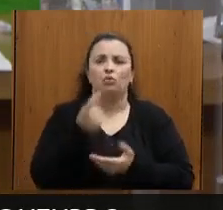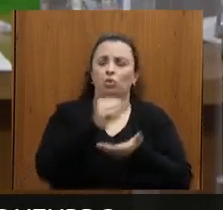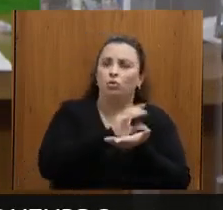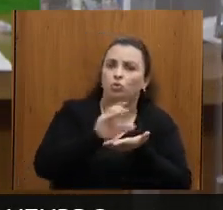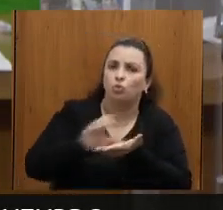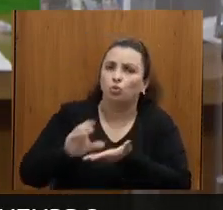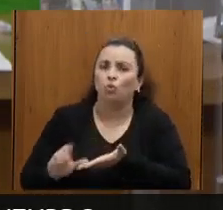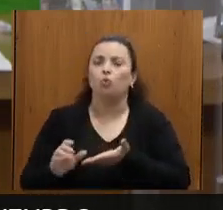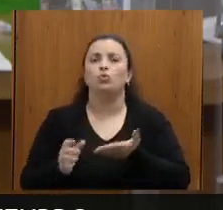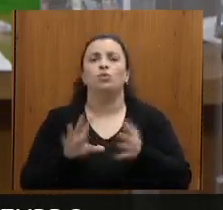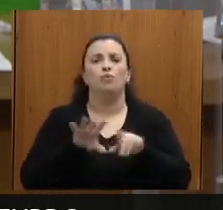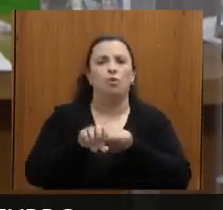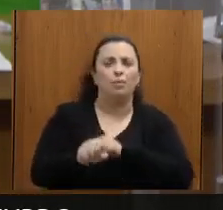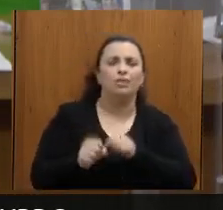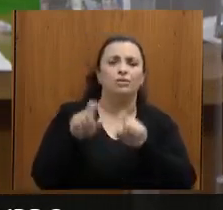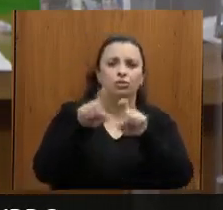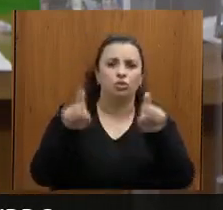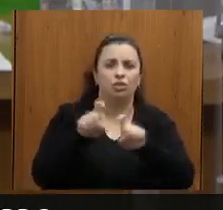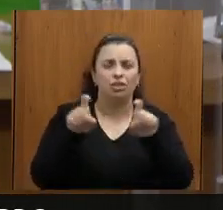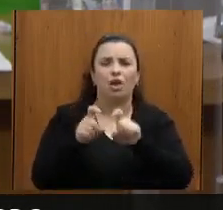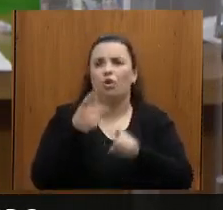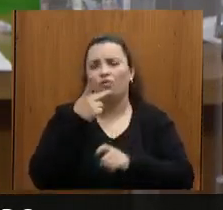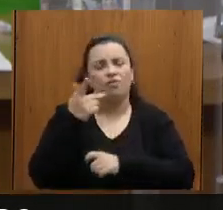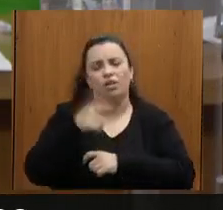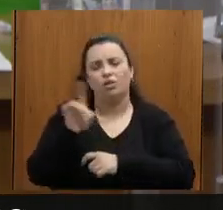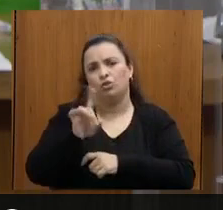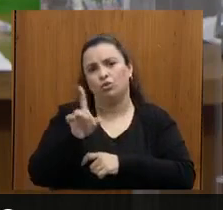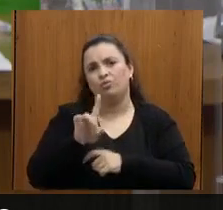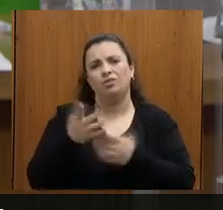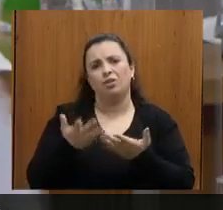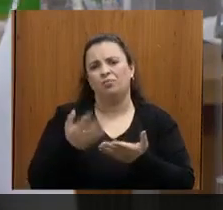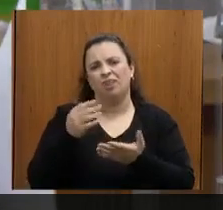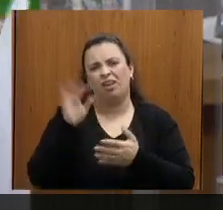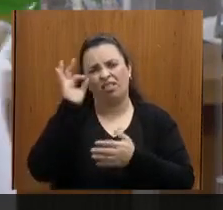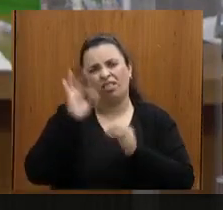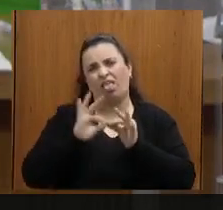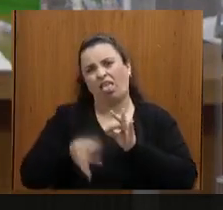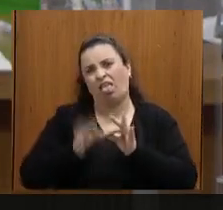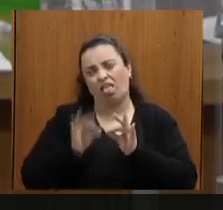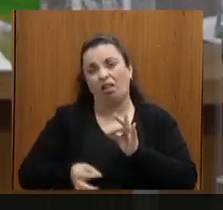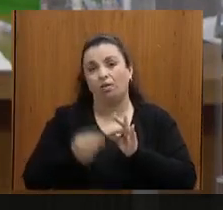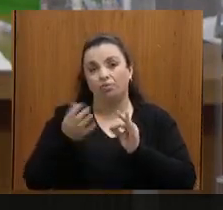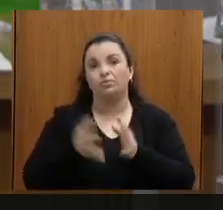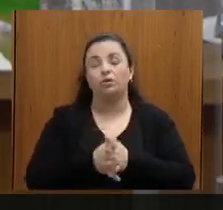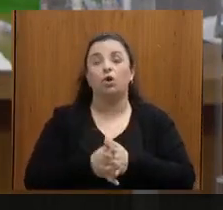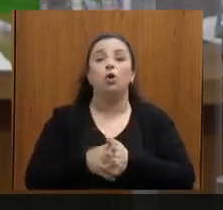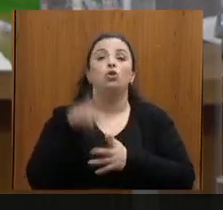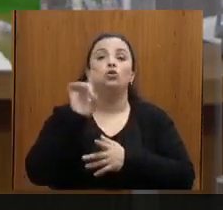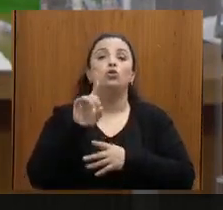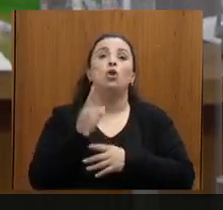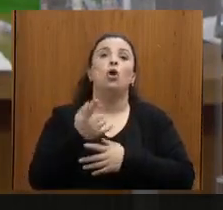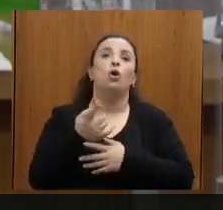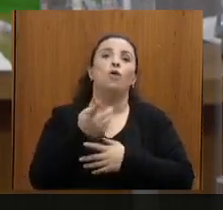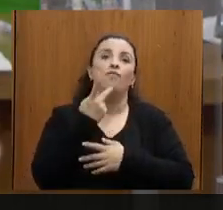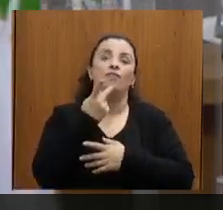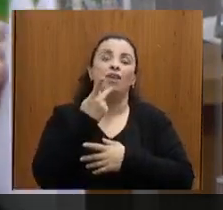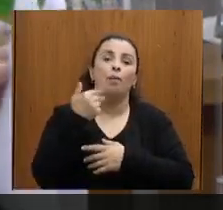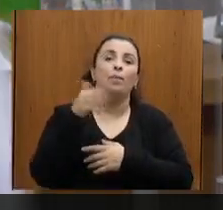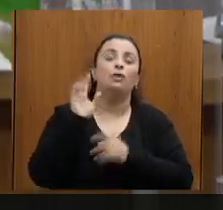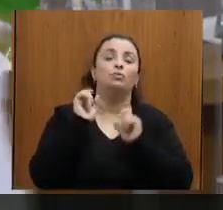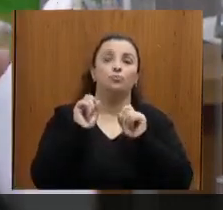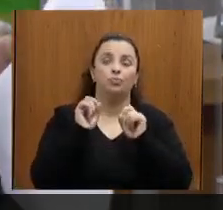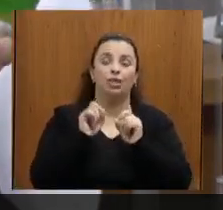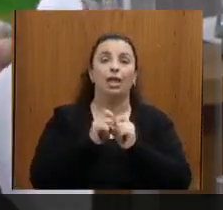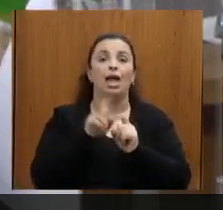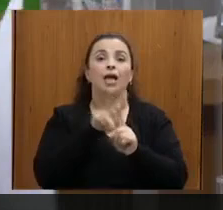Eu não vou passar por ele novamente para não cansá-los, já que temos duas apresentações. Eu queria só trazer, pode passar, por favor, as